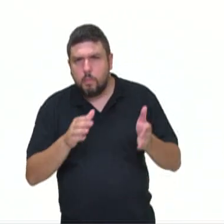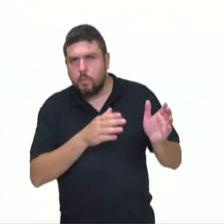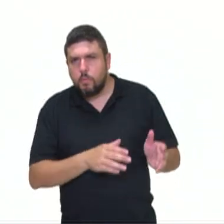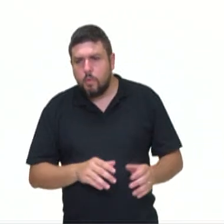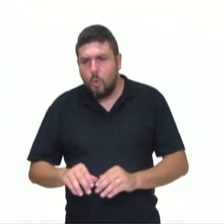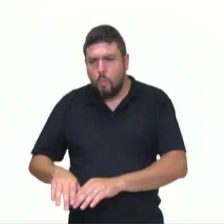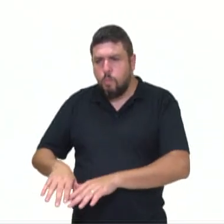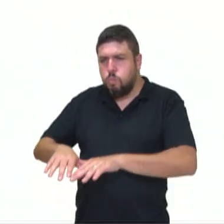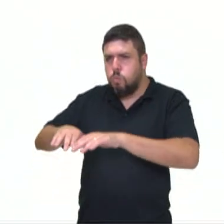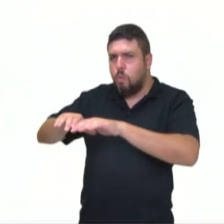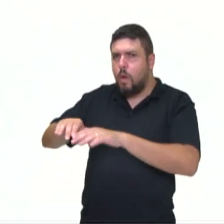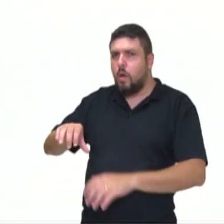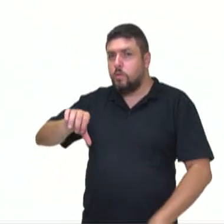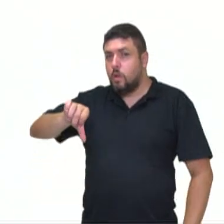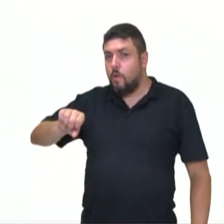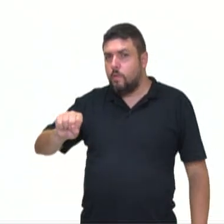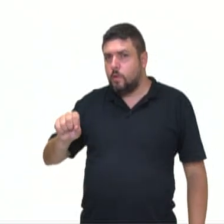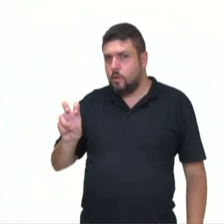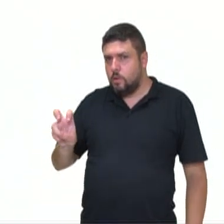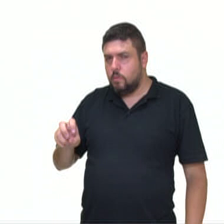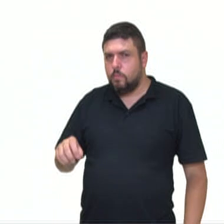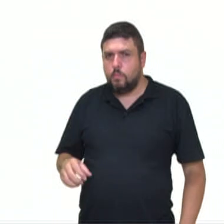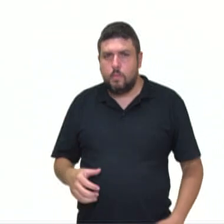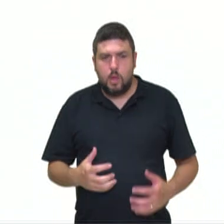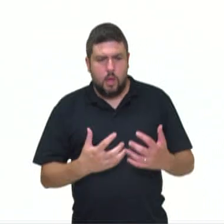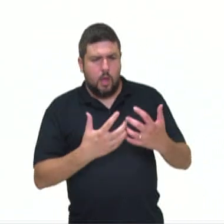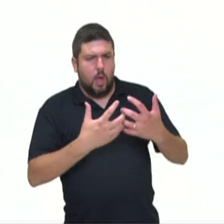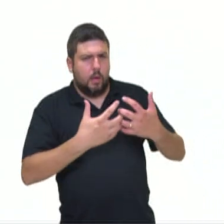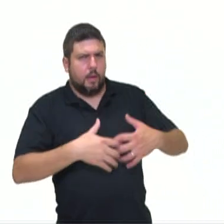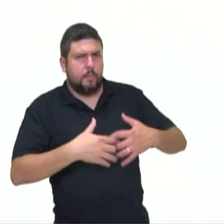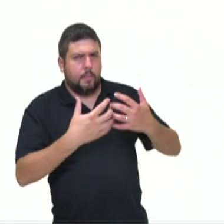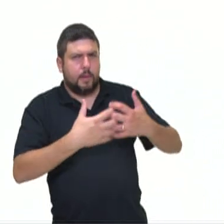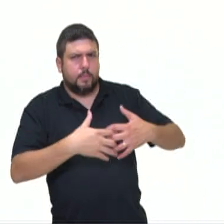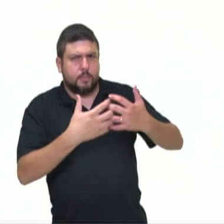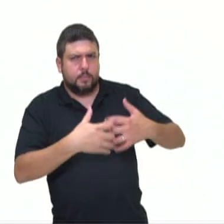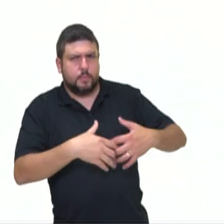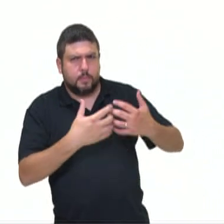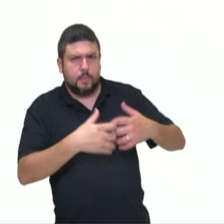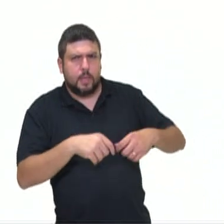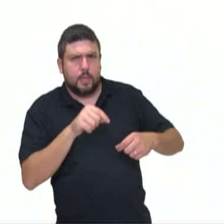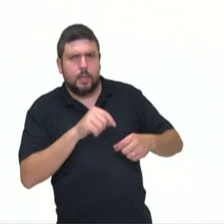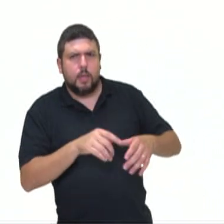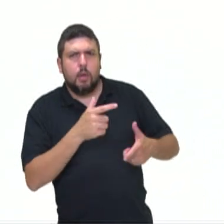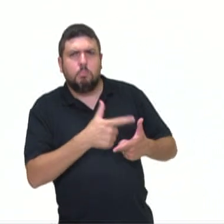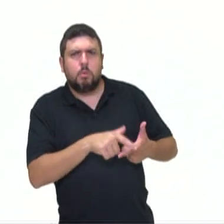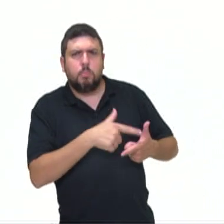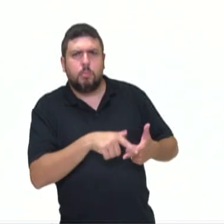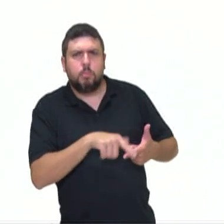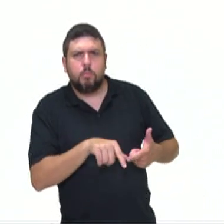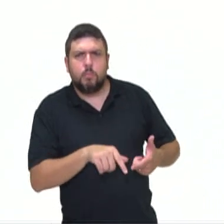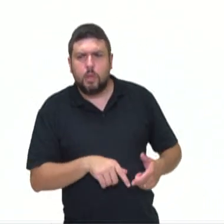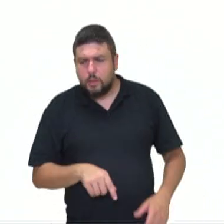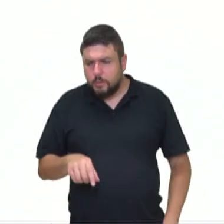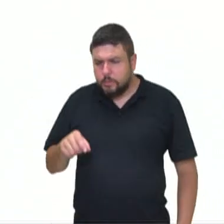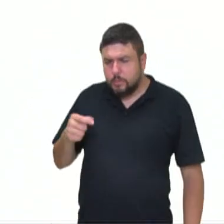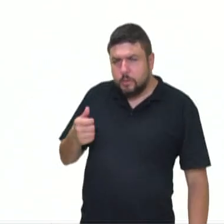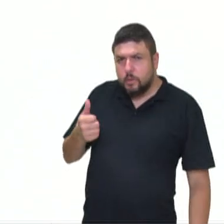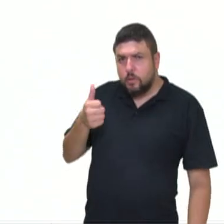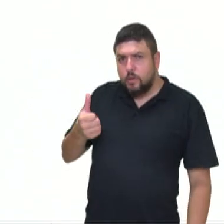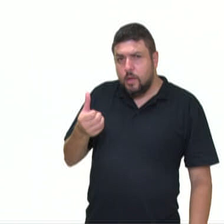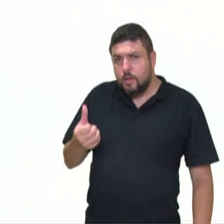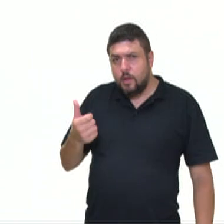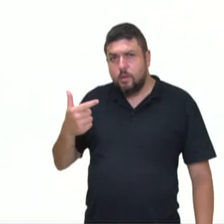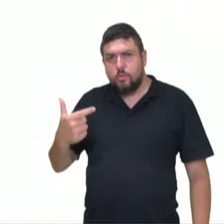peças. Houve um problema em uma das máquinas e 162 peças saíram com defeito. Quantas